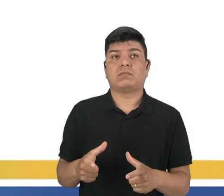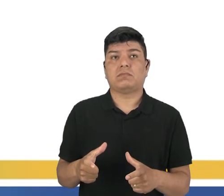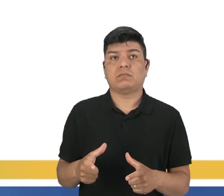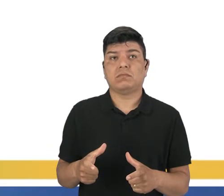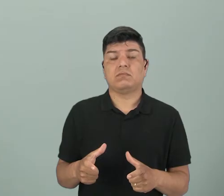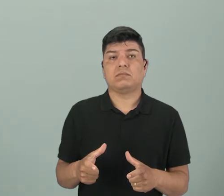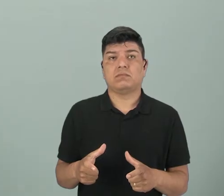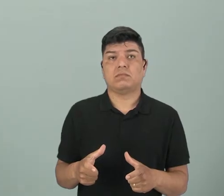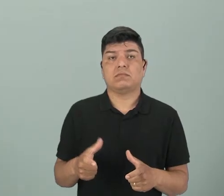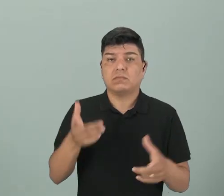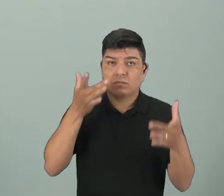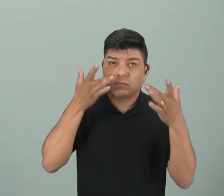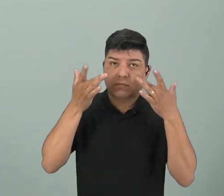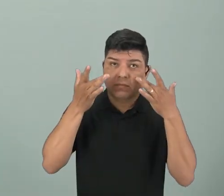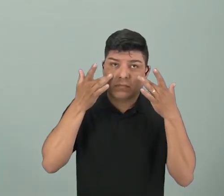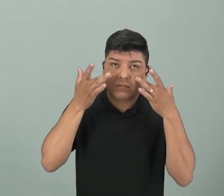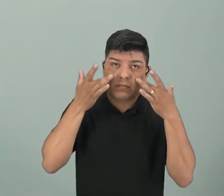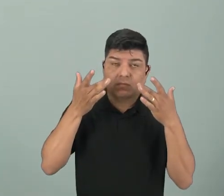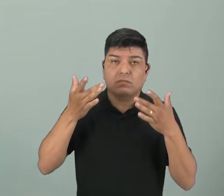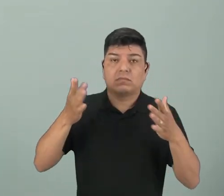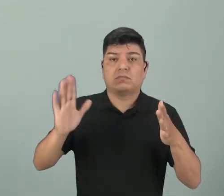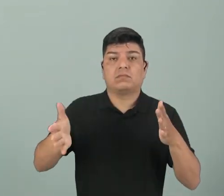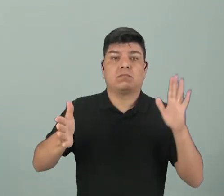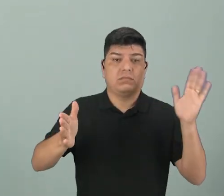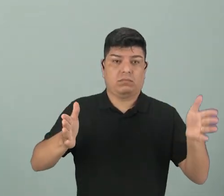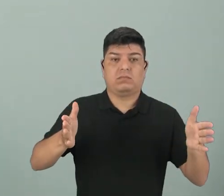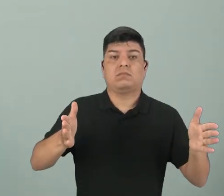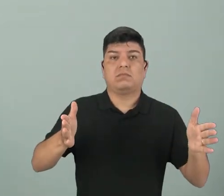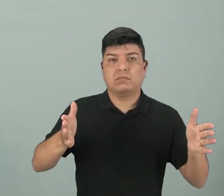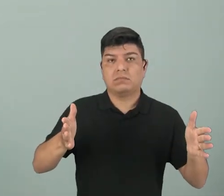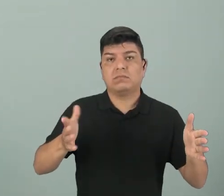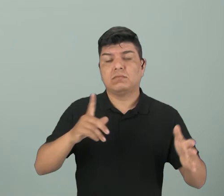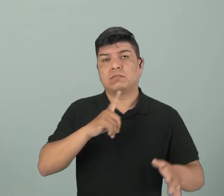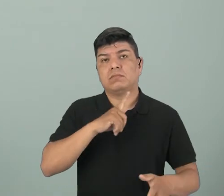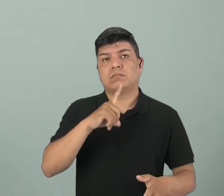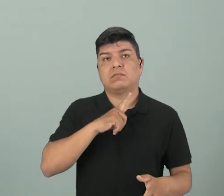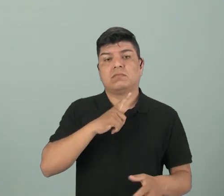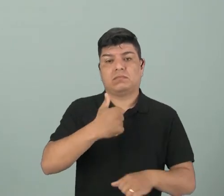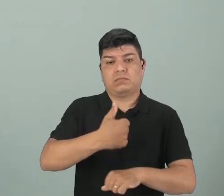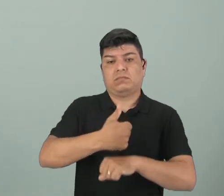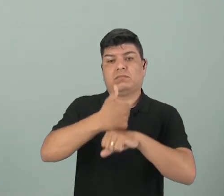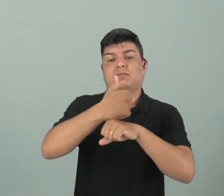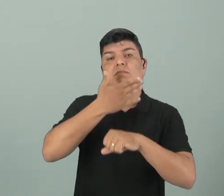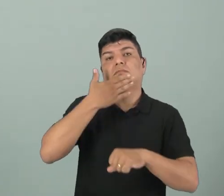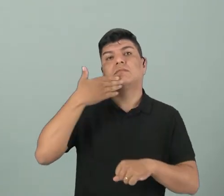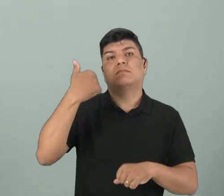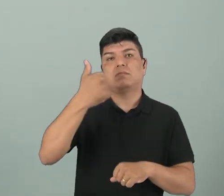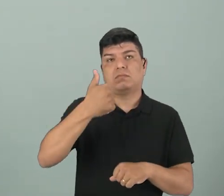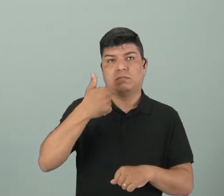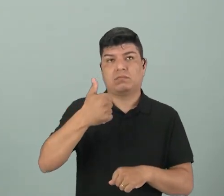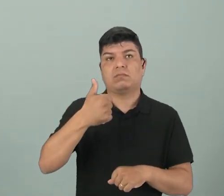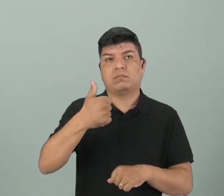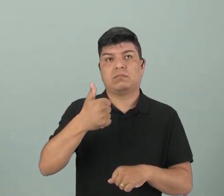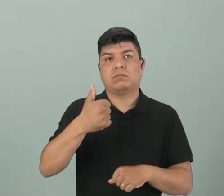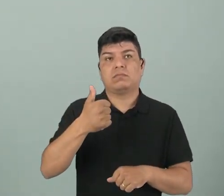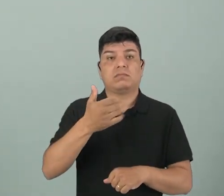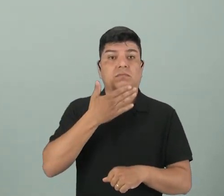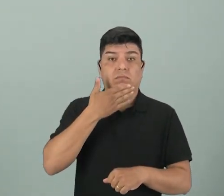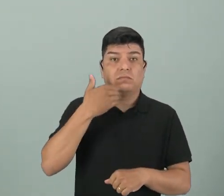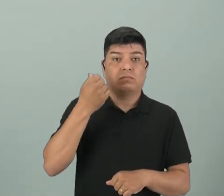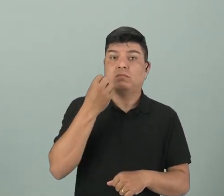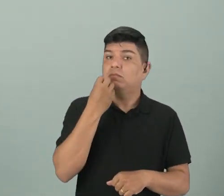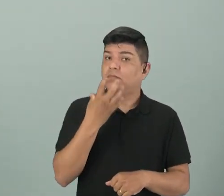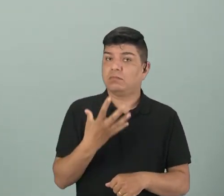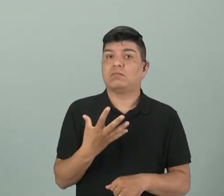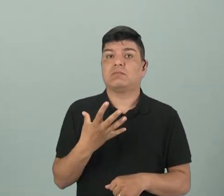das partes do teatro, das laterais, e ficar um som mais de qualidade na acústica. Então essa acústica aí ficava bem melhor para